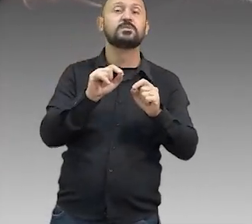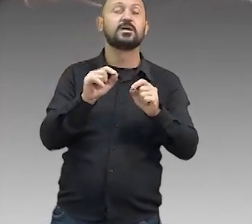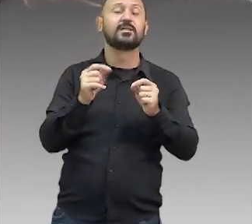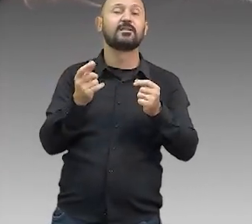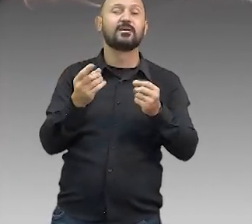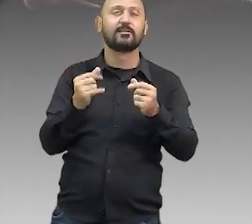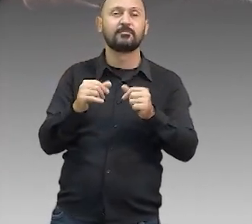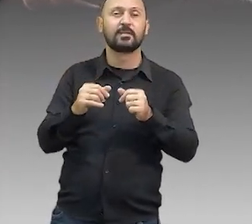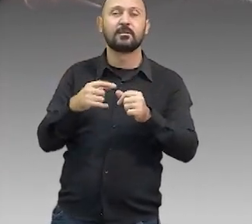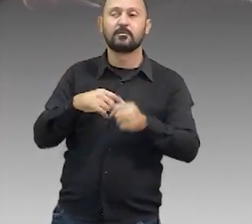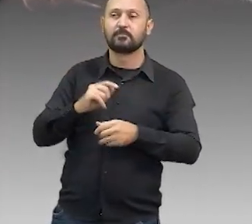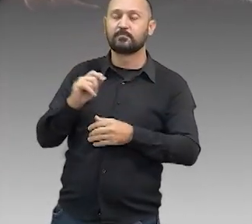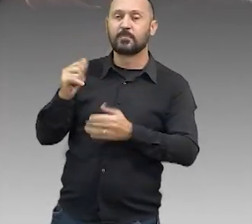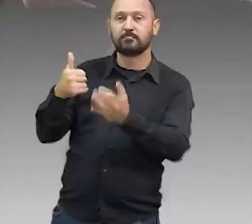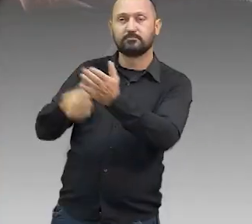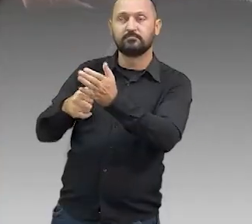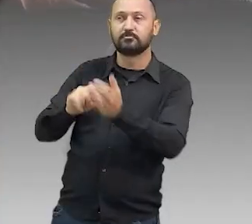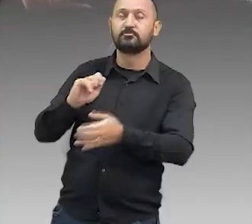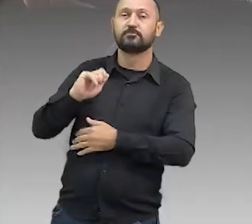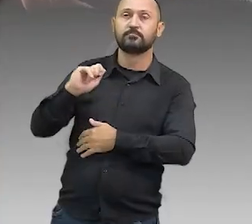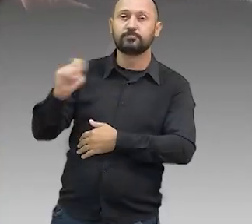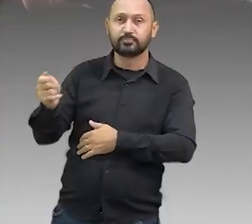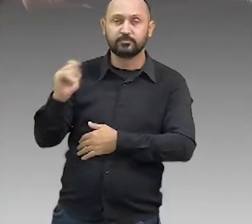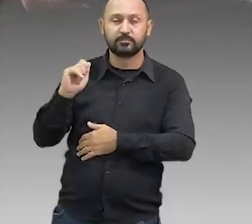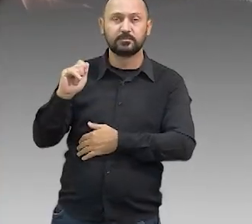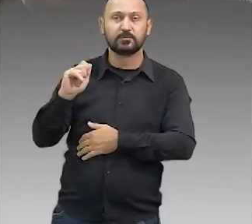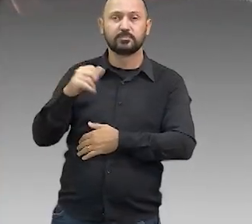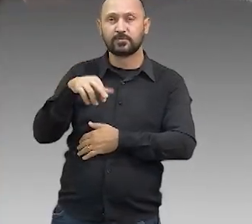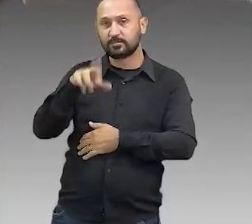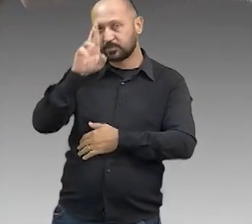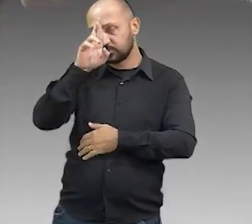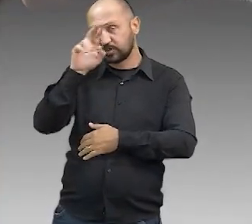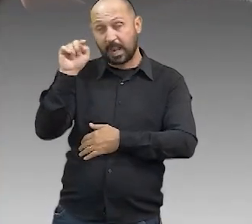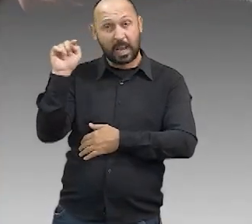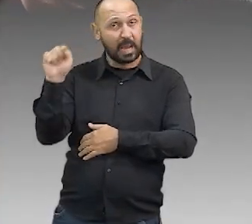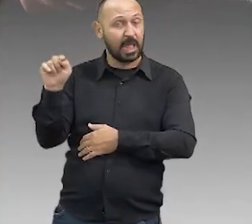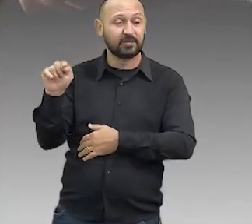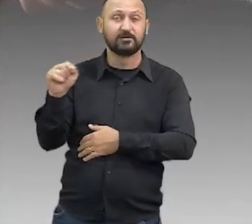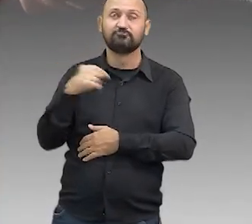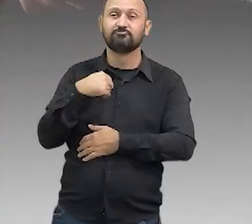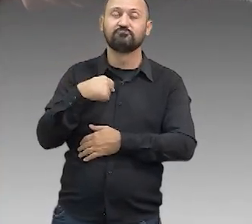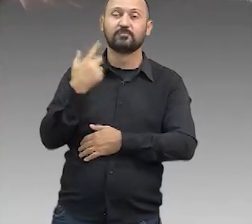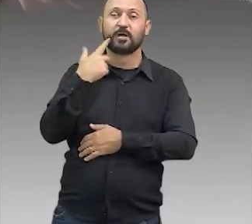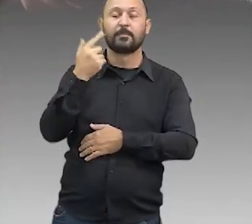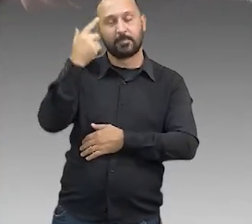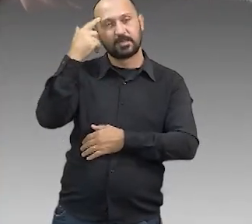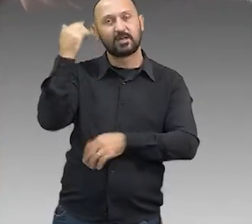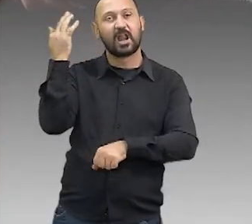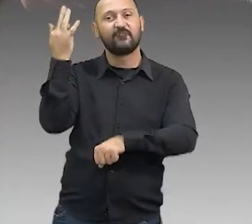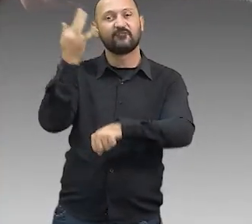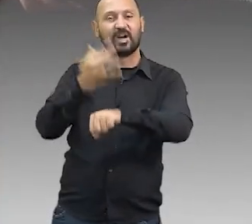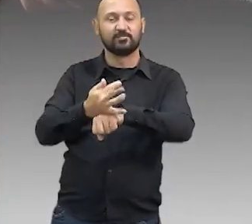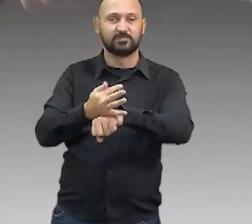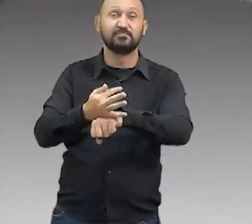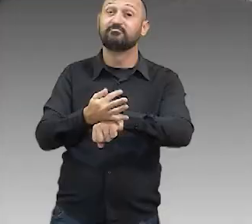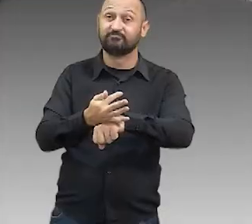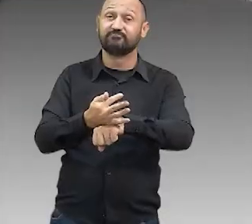bater o cartão de ponto. Porque se eu não tivesse lá meio-dia e não batesse o cartão de ponto, eu era considerado falta.